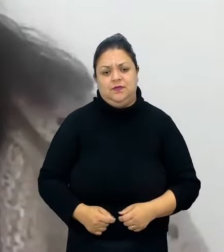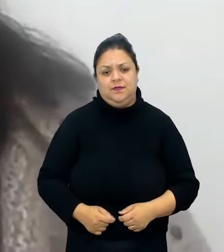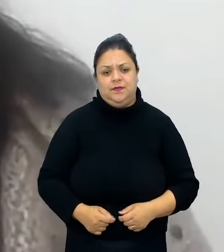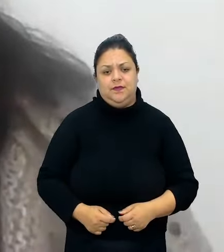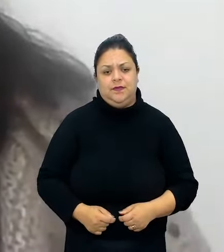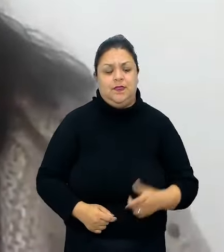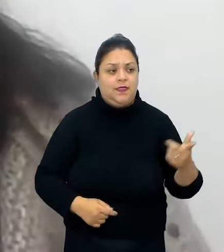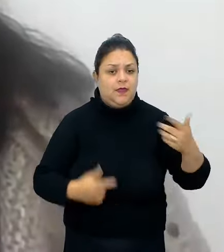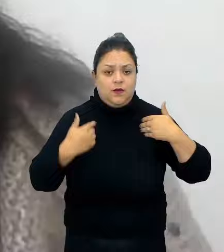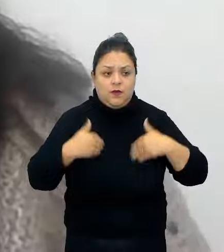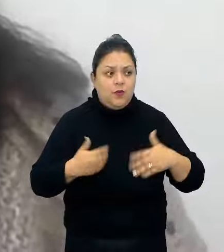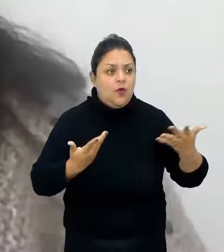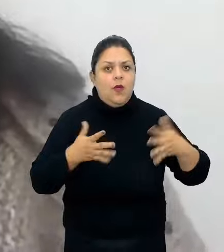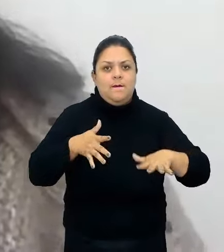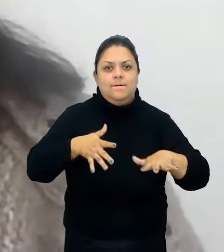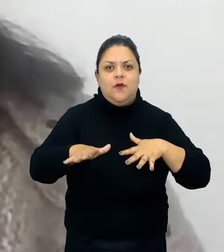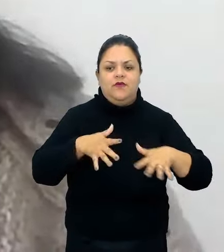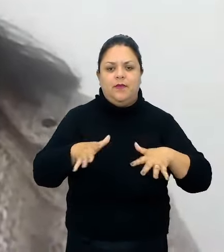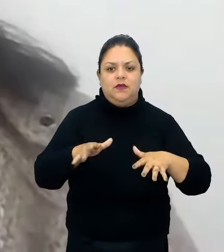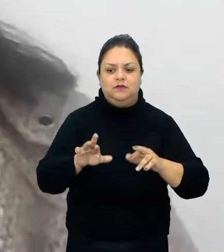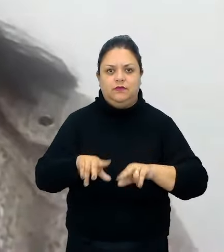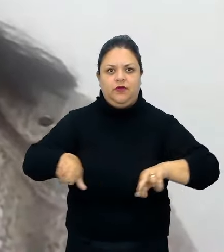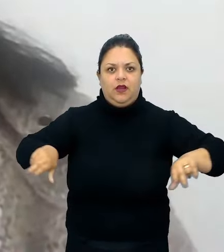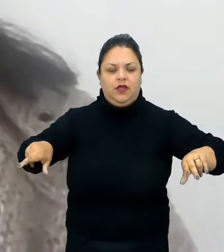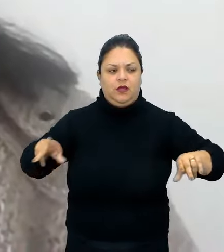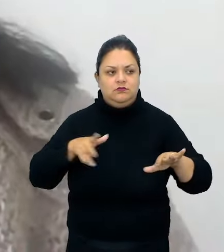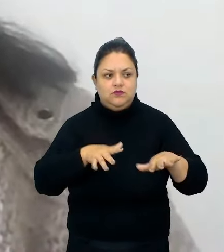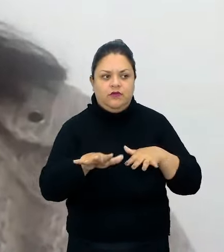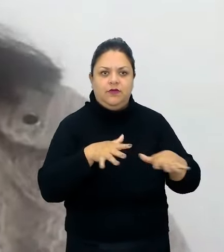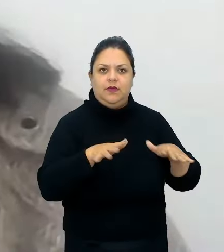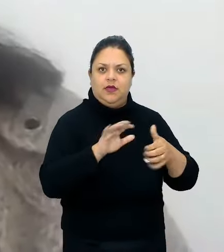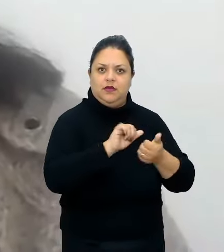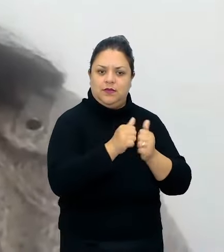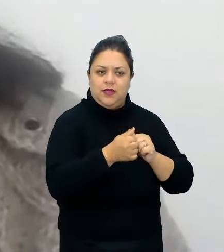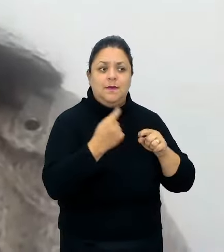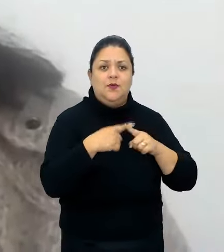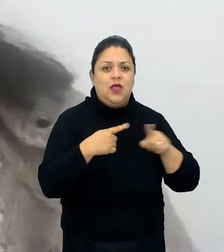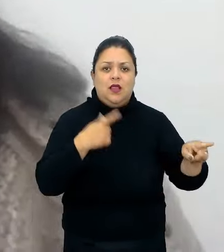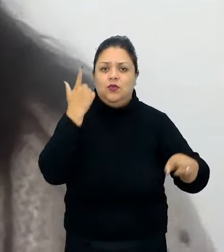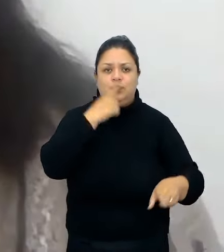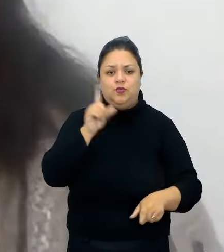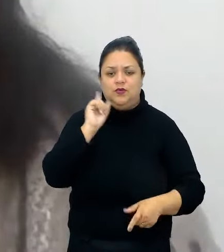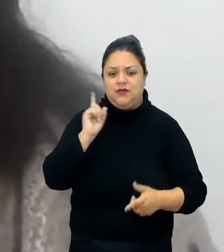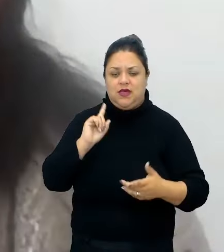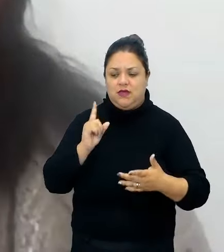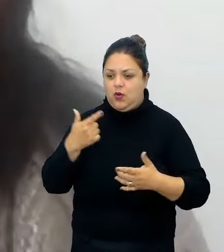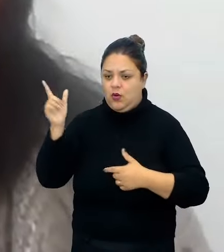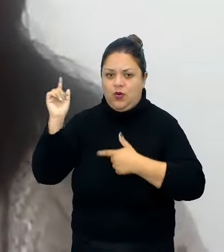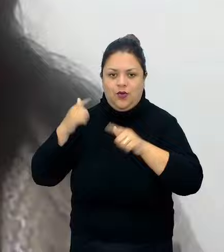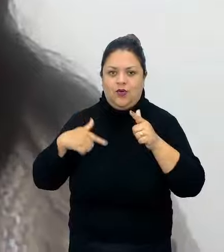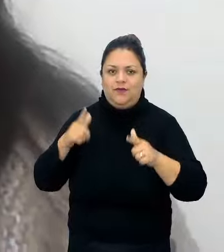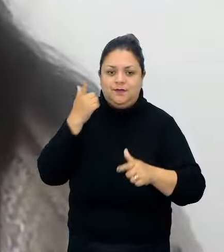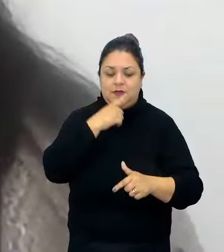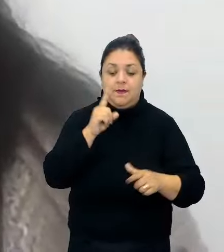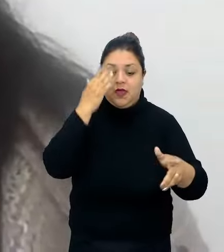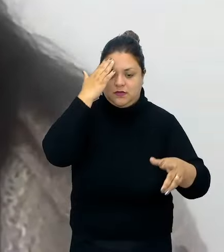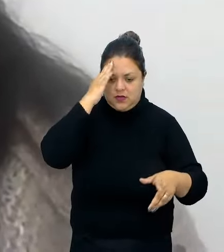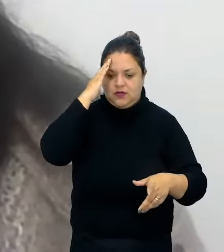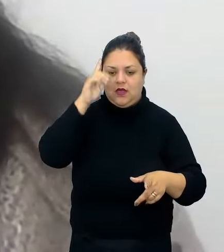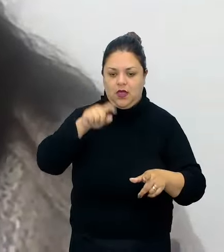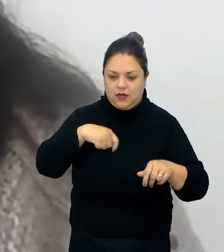Ou fazer movimentos diferenciados, mas porque ela não consegue outro, mas entendendo que aquilo está